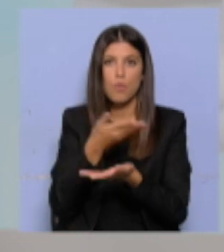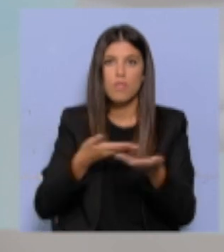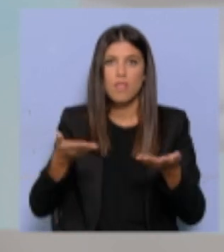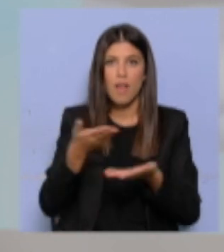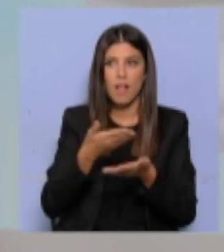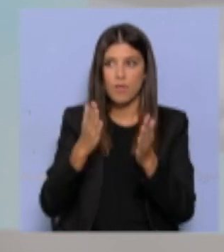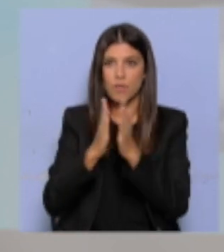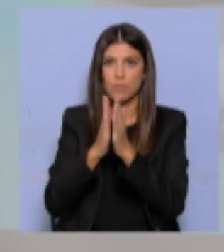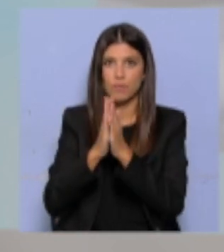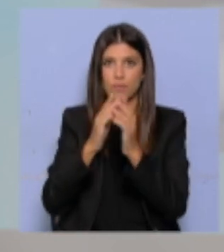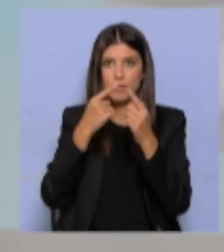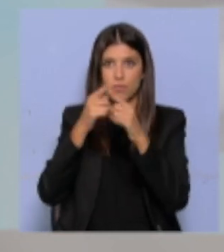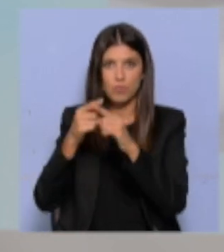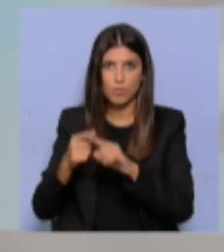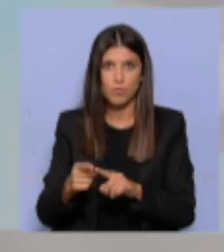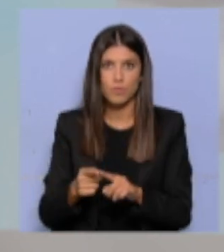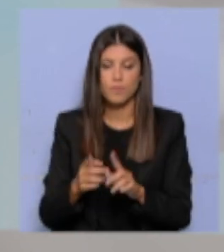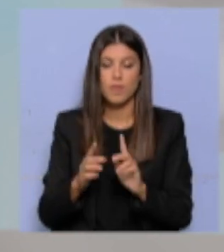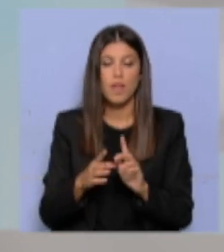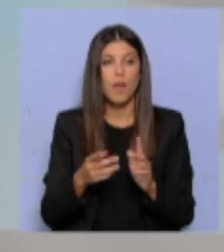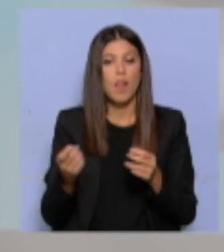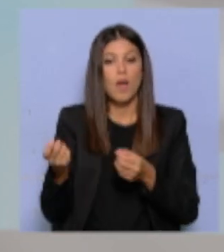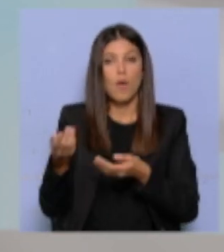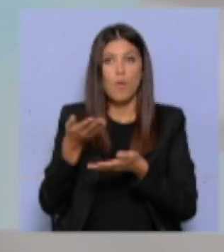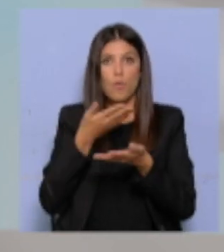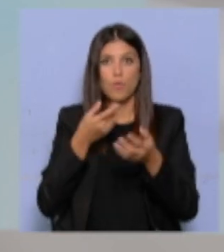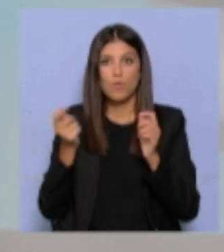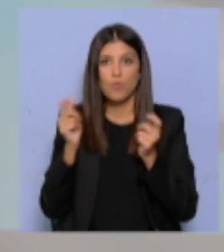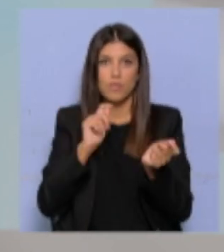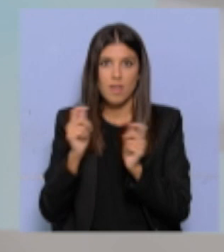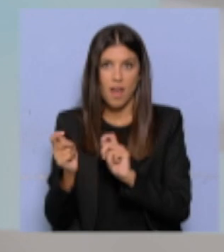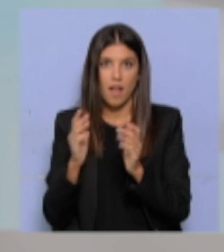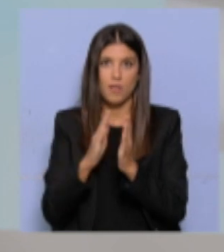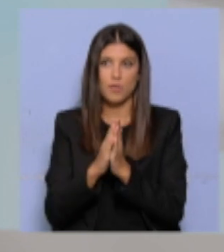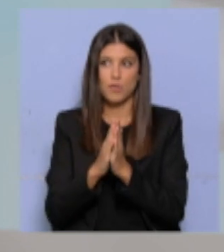interreligioso não é tarefa fácil, mas é